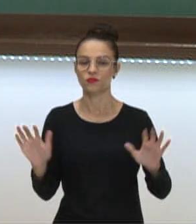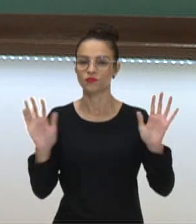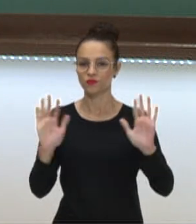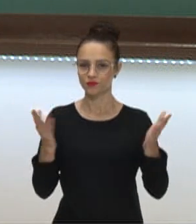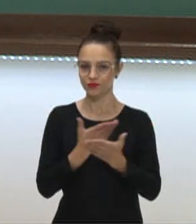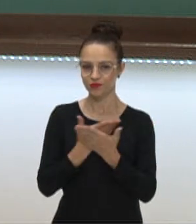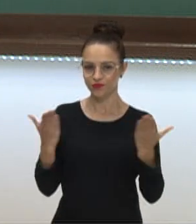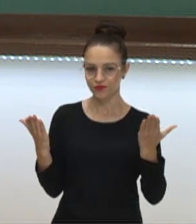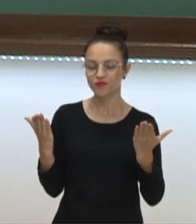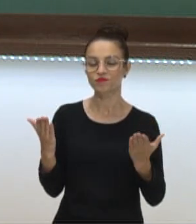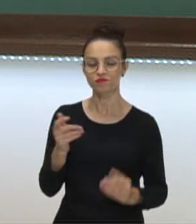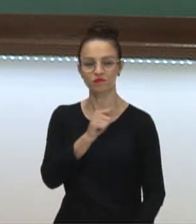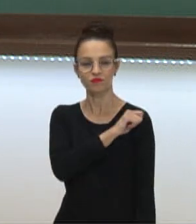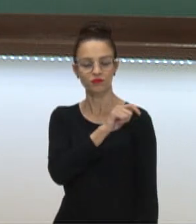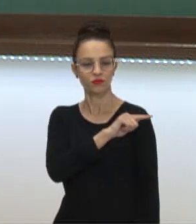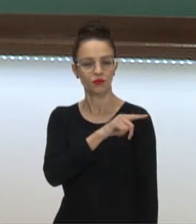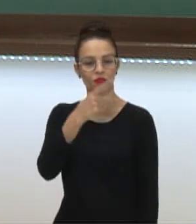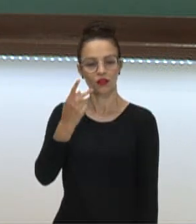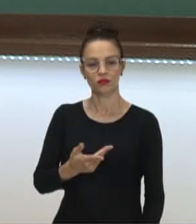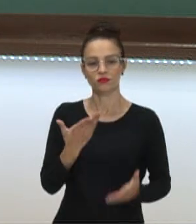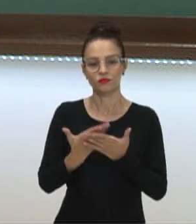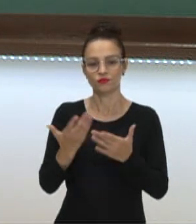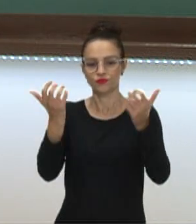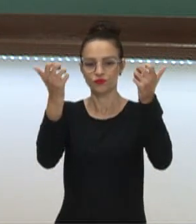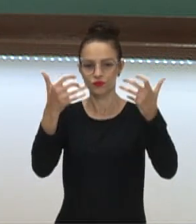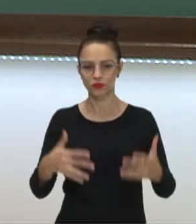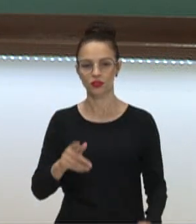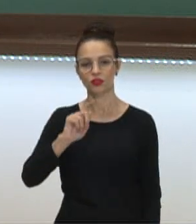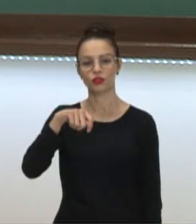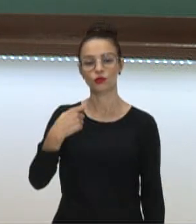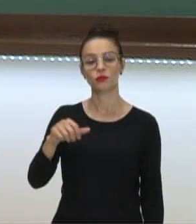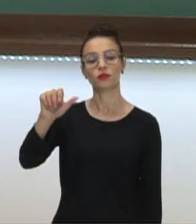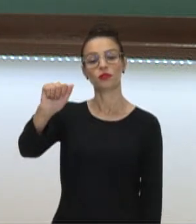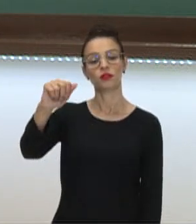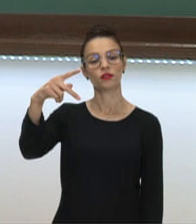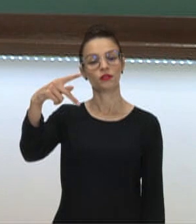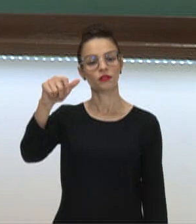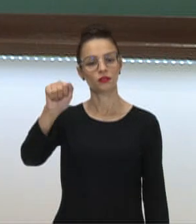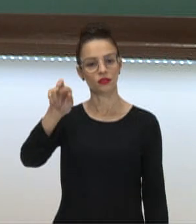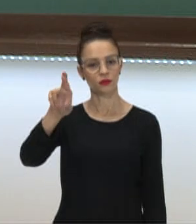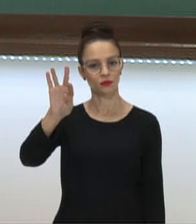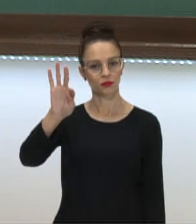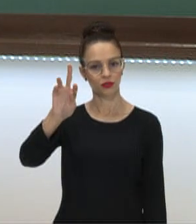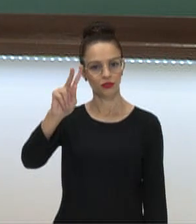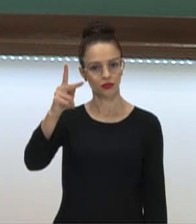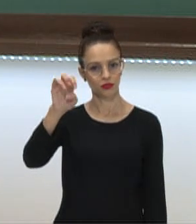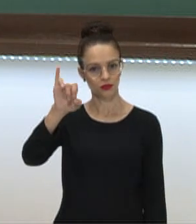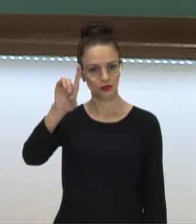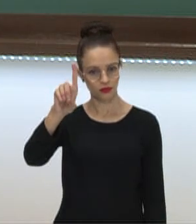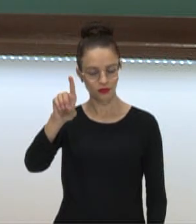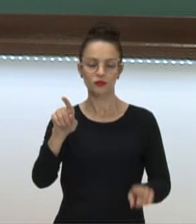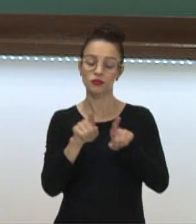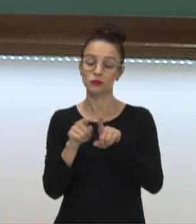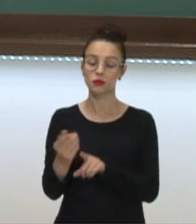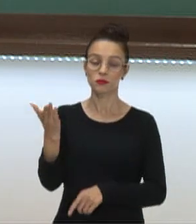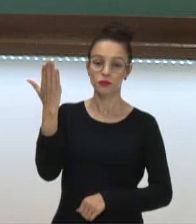Olá, estudantes do 7º ano. Nesse vídeo, vamos falar sobre apartheid e sobre o passado do verbo to